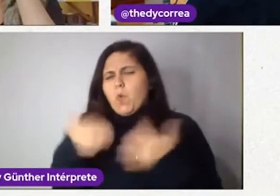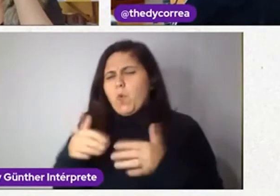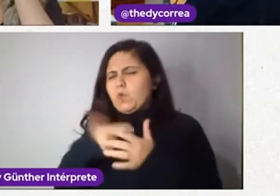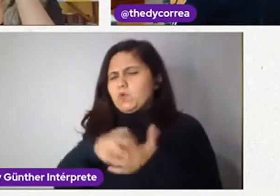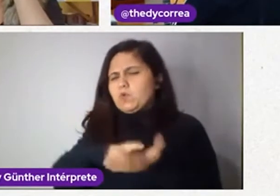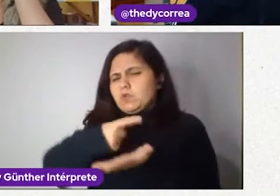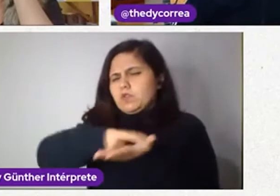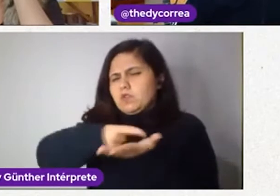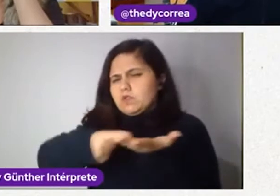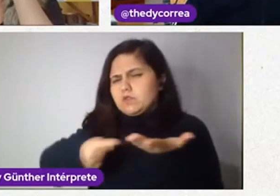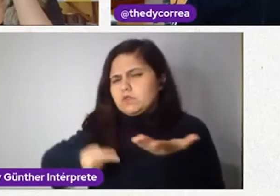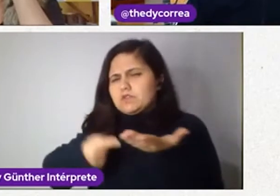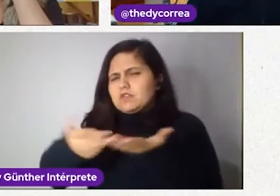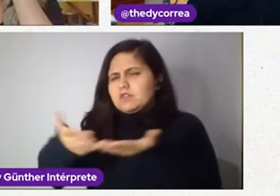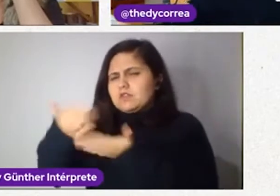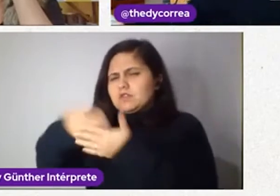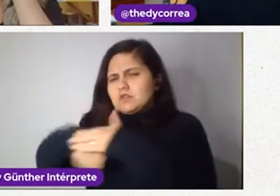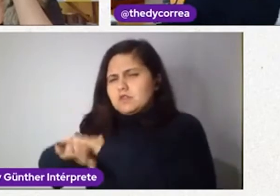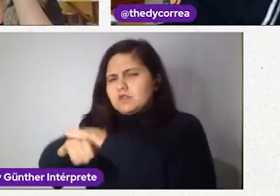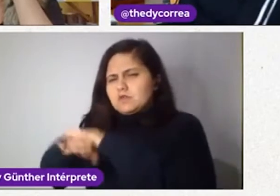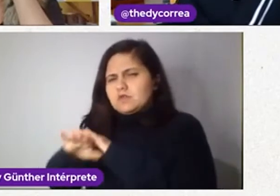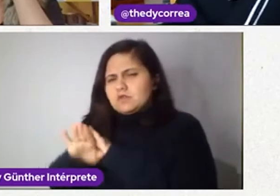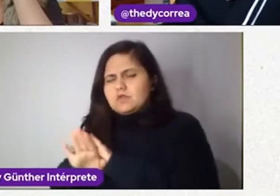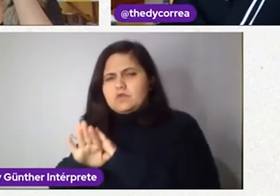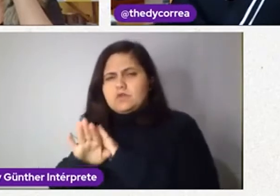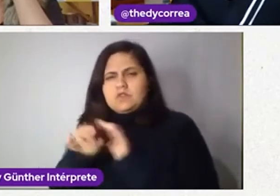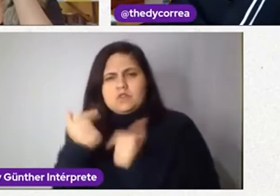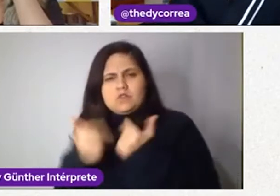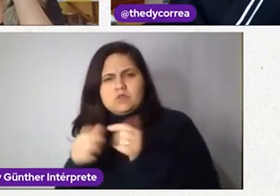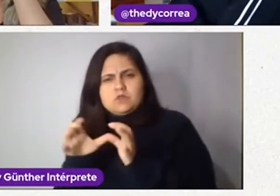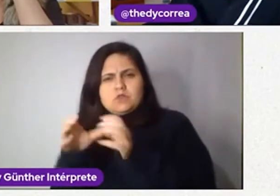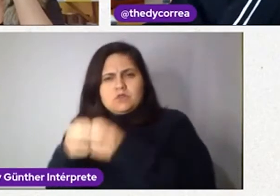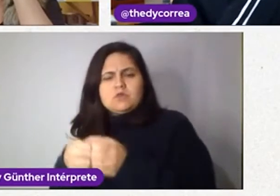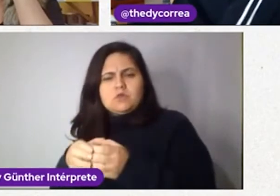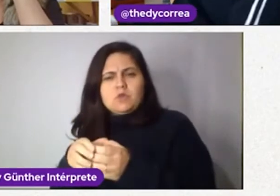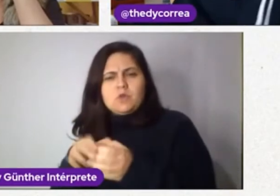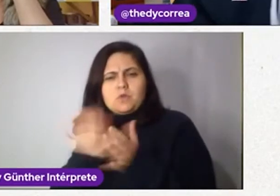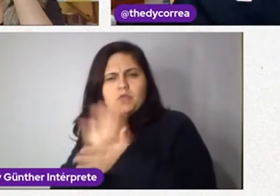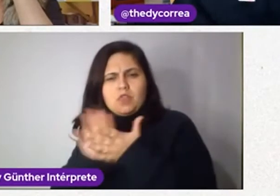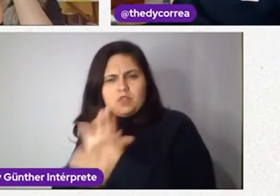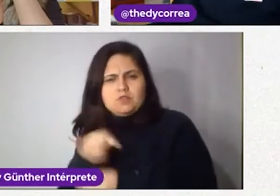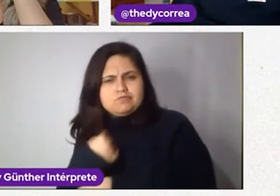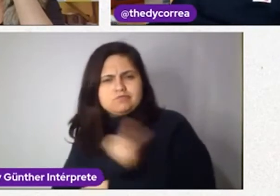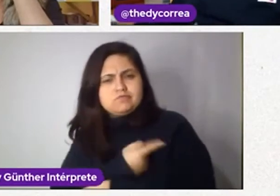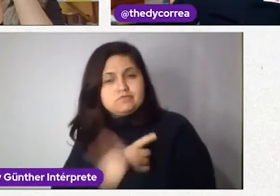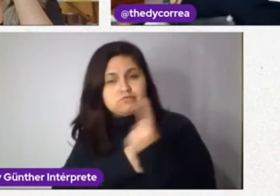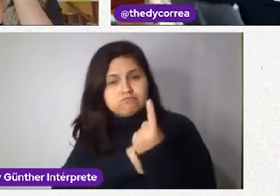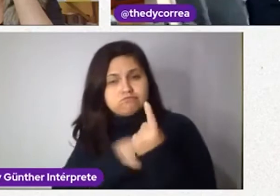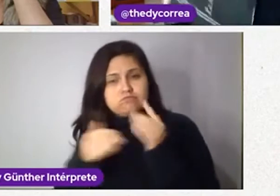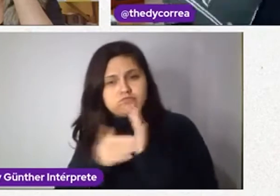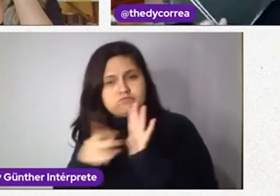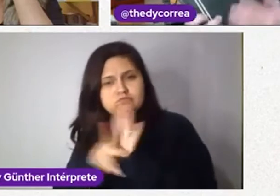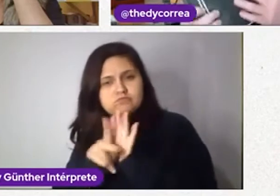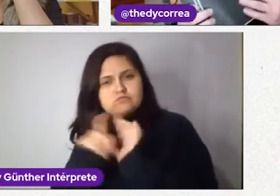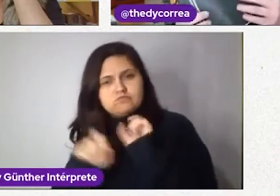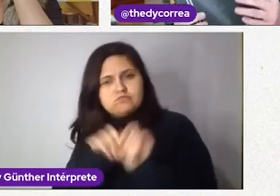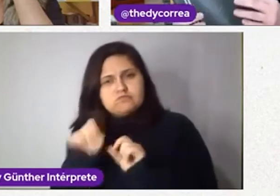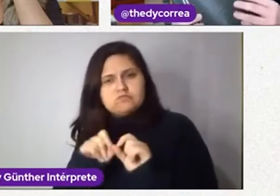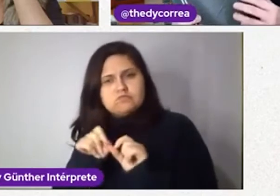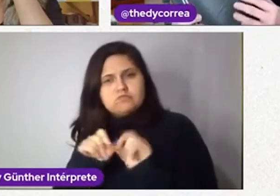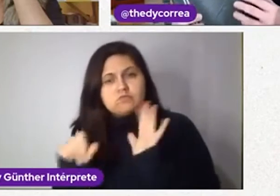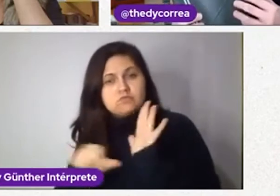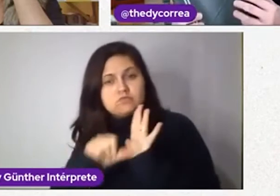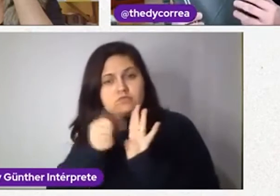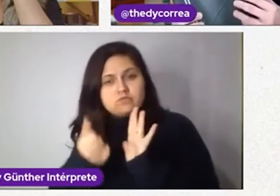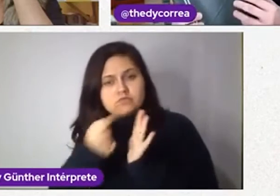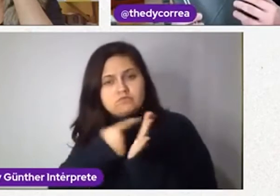né, do teu trabalho com Nenhum de Nós, e aí eu até tenho um aqui deles, esse aqui foi o primeiro